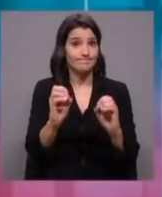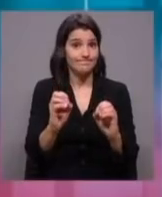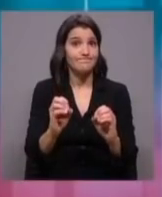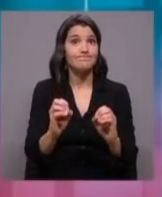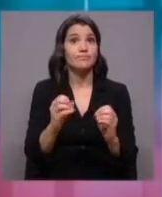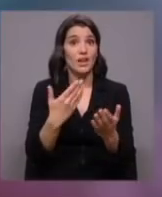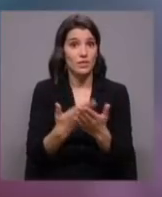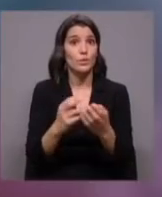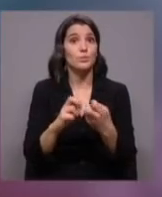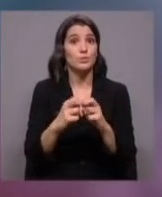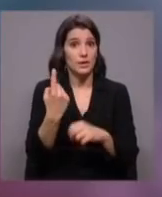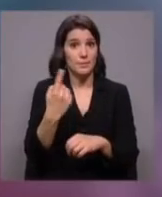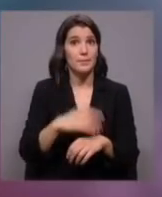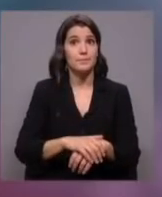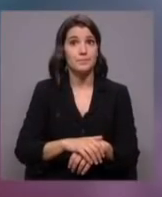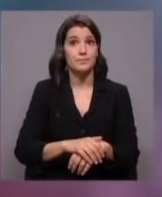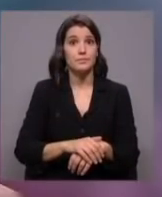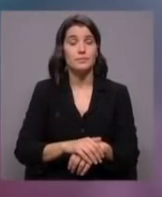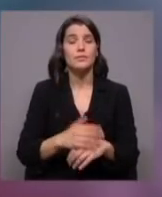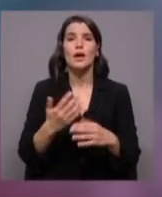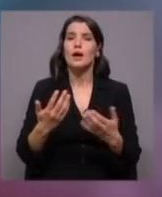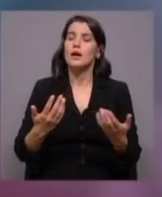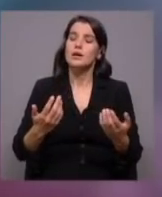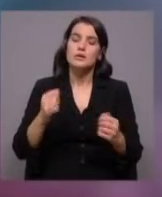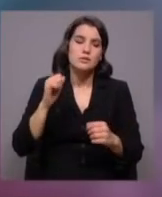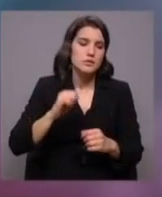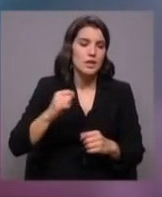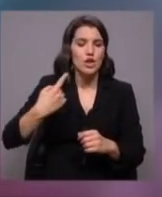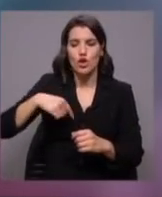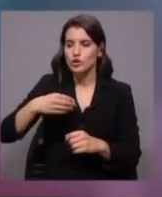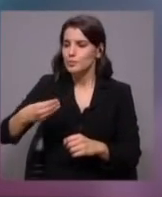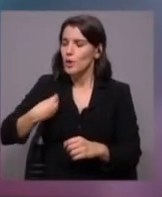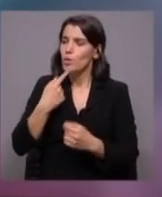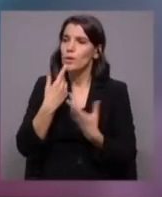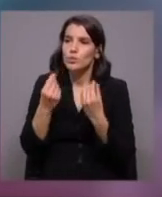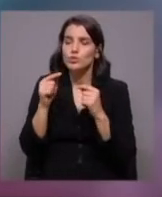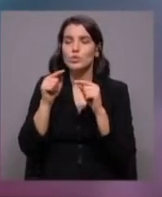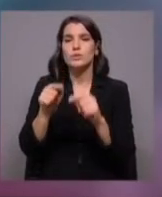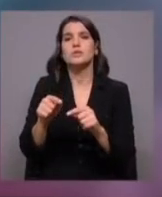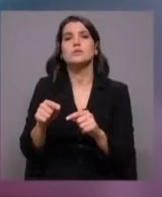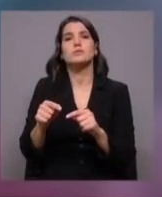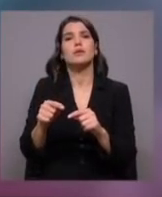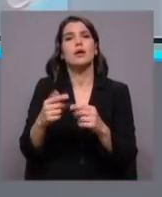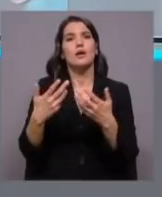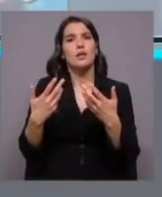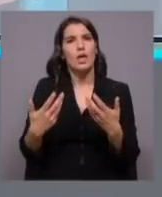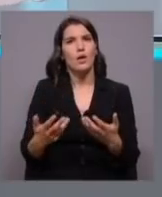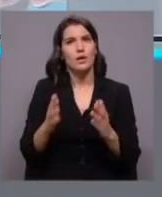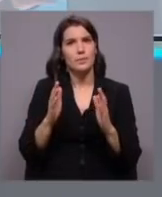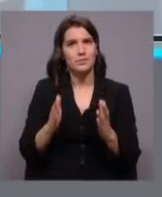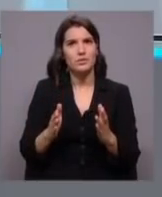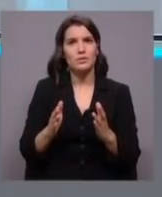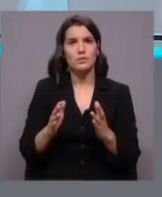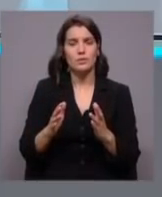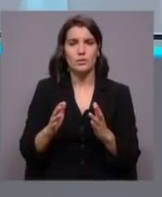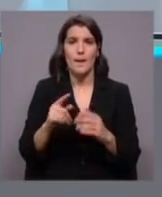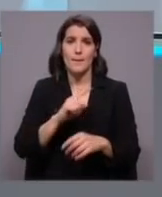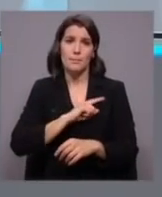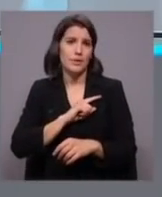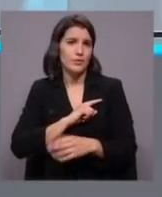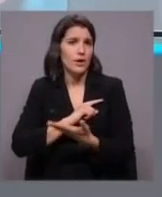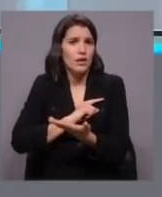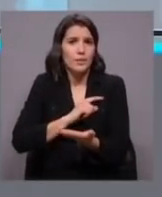falado disso todos os dias, porque a nós preocupa-nos muito. E é por isso que temos dito que e esse é o momento para ter pruridos em relação àquilo que o privado pode ou não